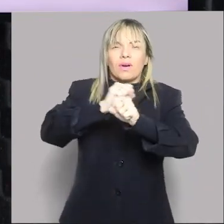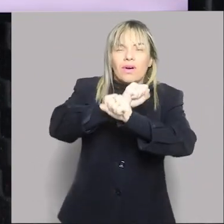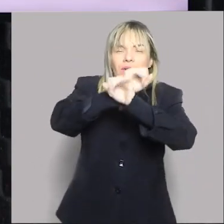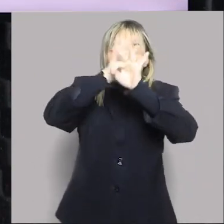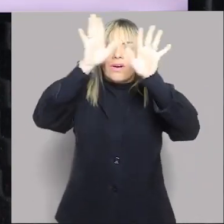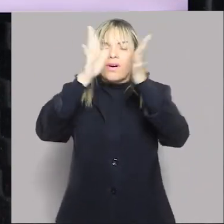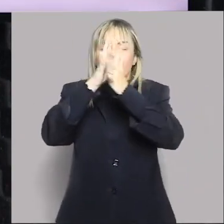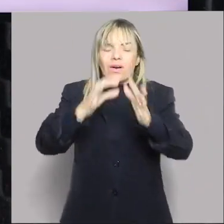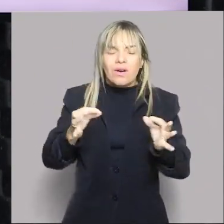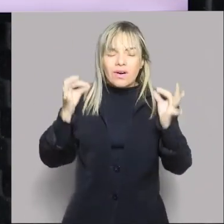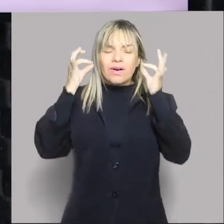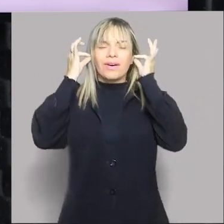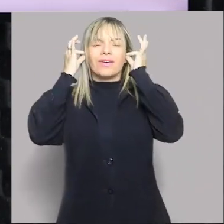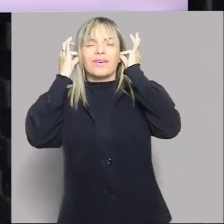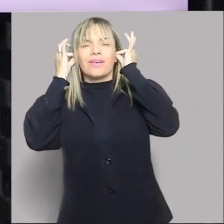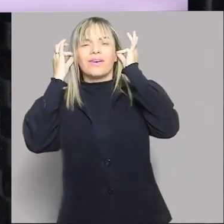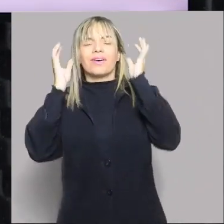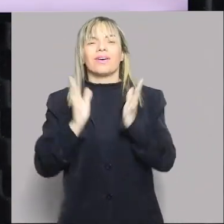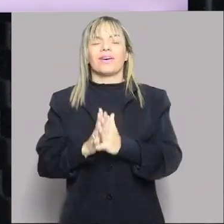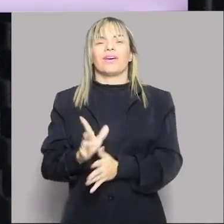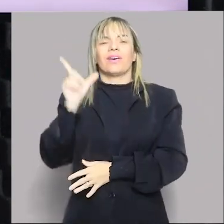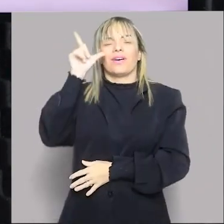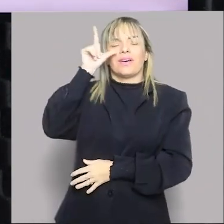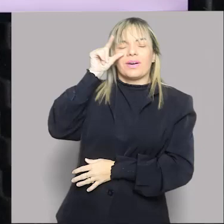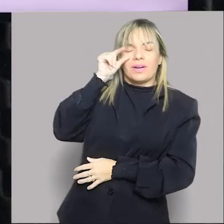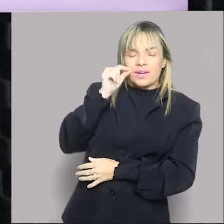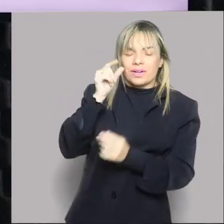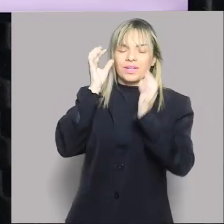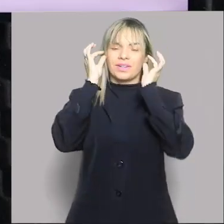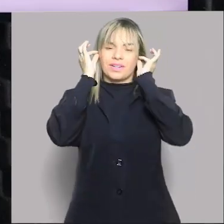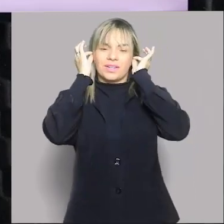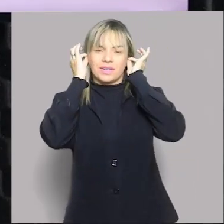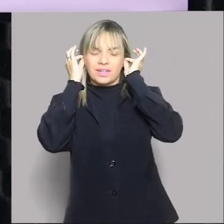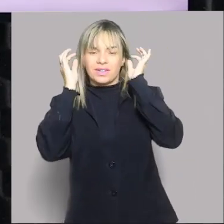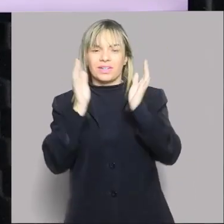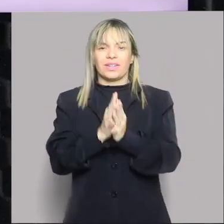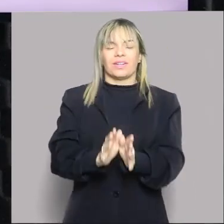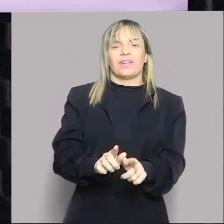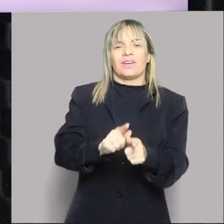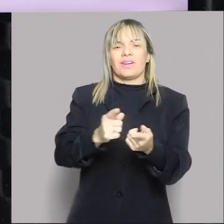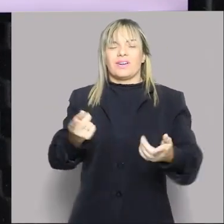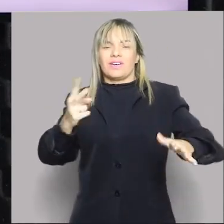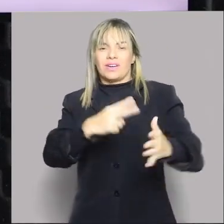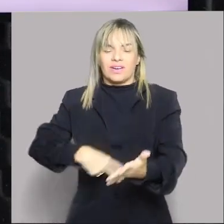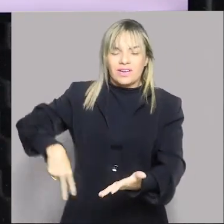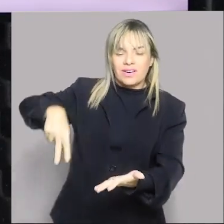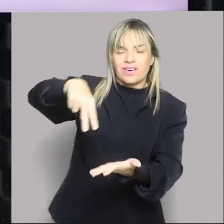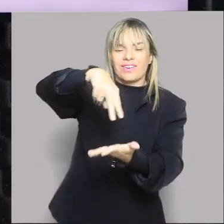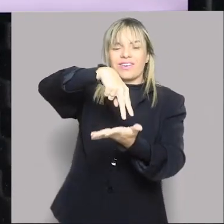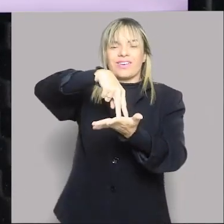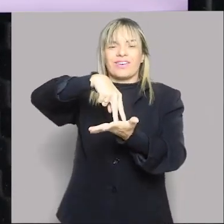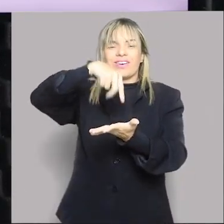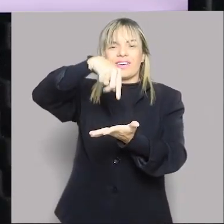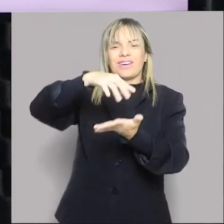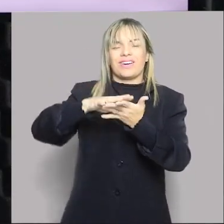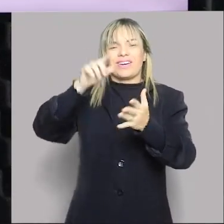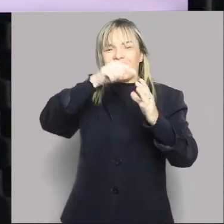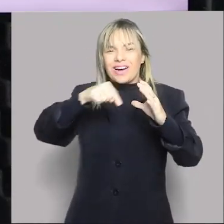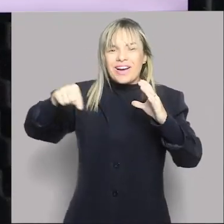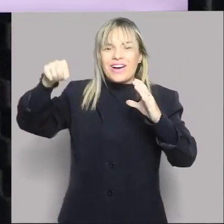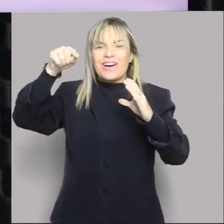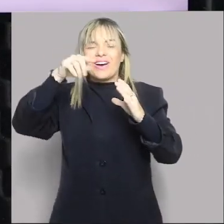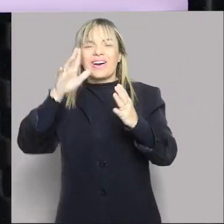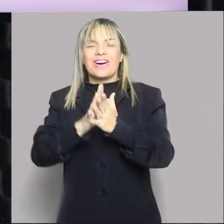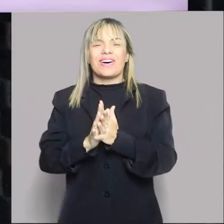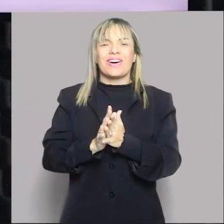de ouvido, dorme com música, né? A música faz assim, ó, ela te levanta, tu dá 2 voltas nos anéis de Saturno quando você está